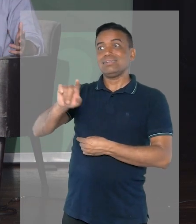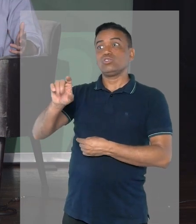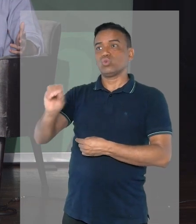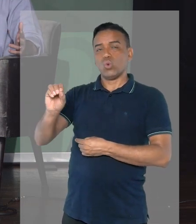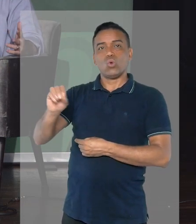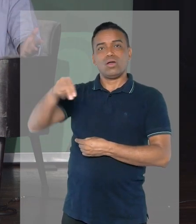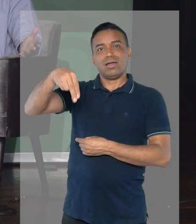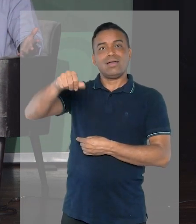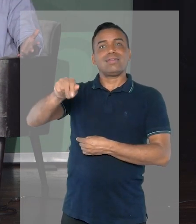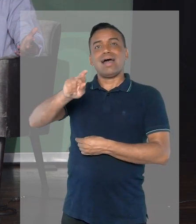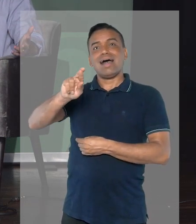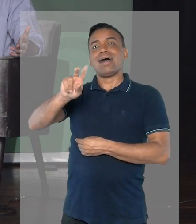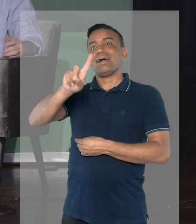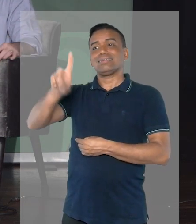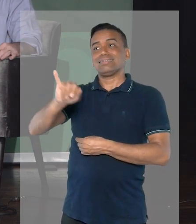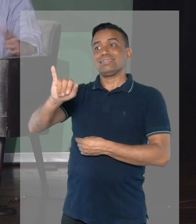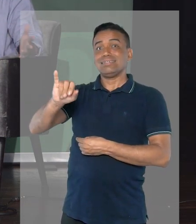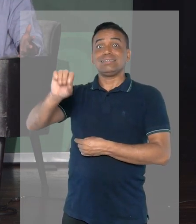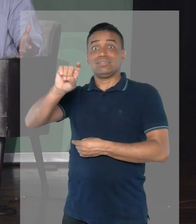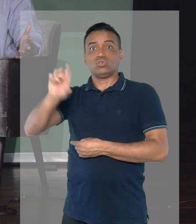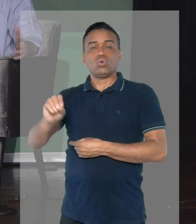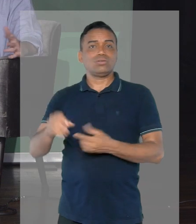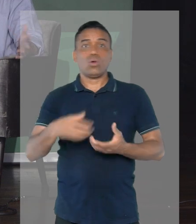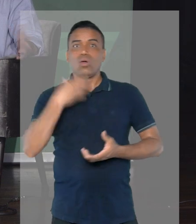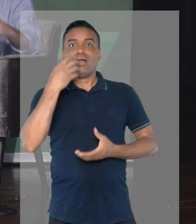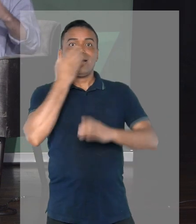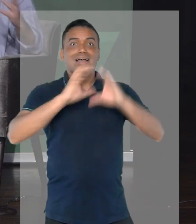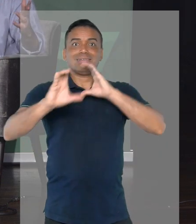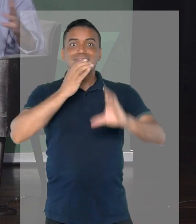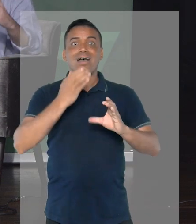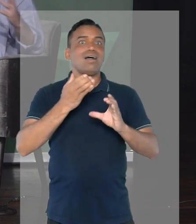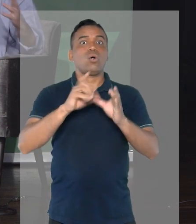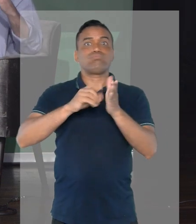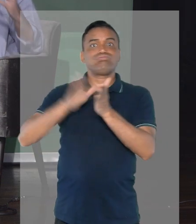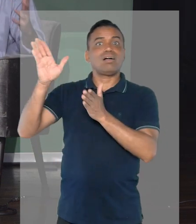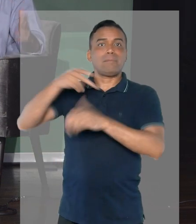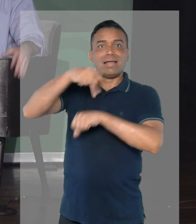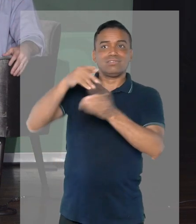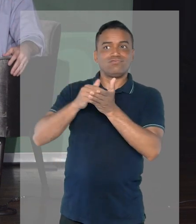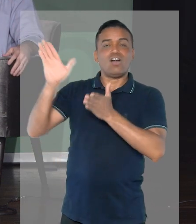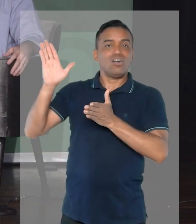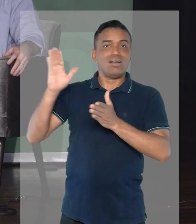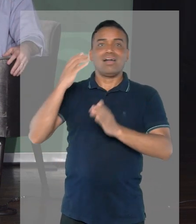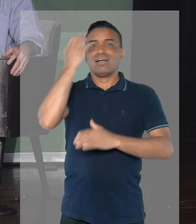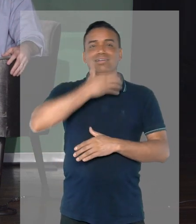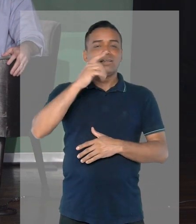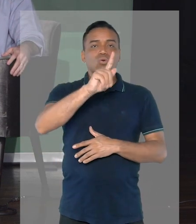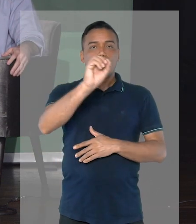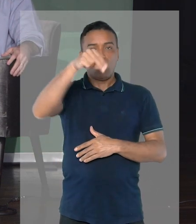no caso do Gonçalves Dias, a Canção do Exílio é o poema que abre a canção, os primeiros cantos do Gonçalves